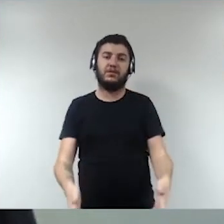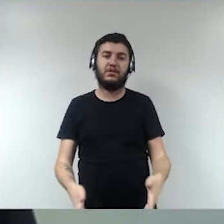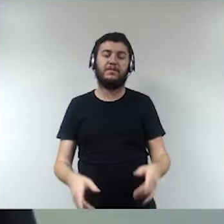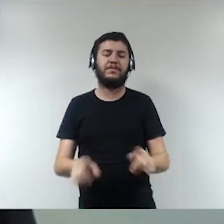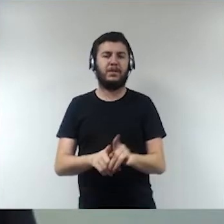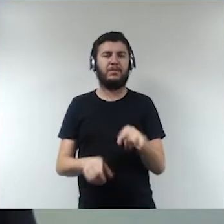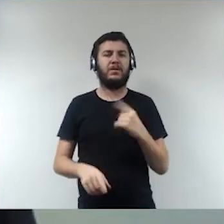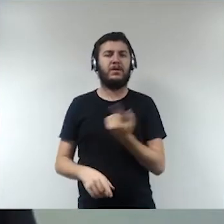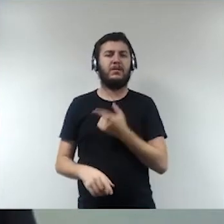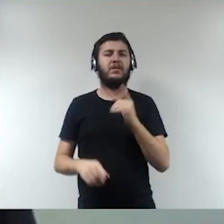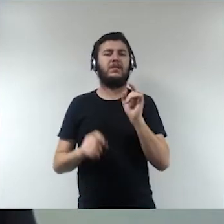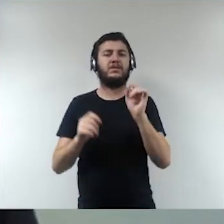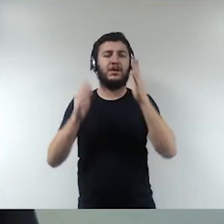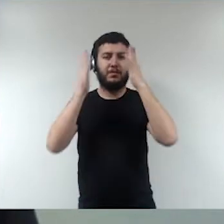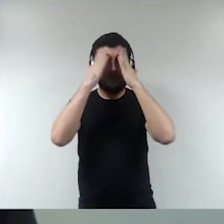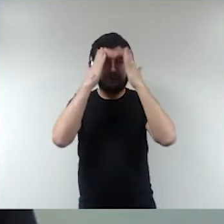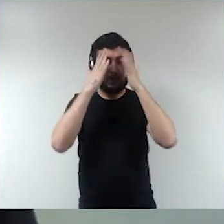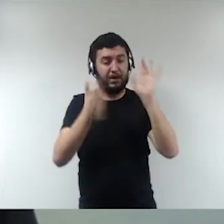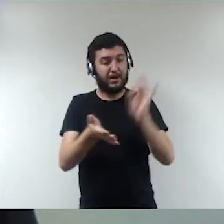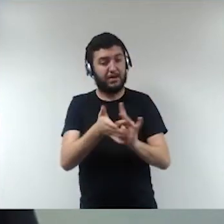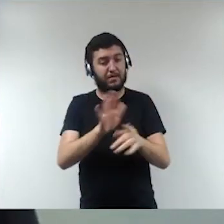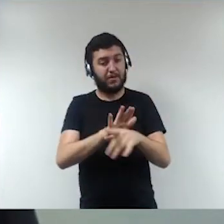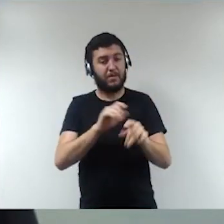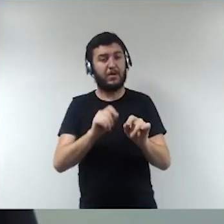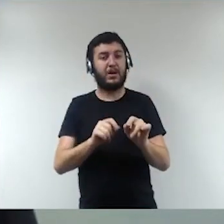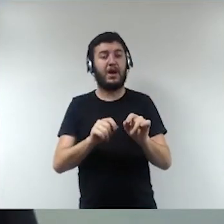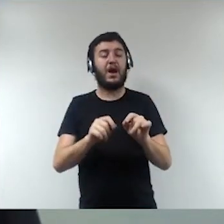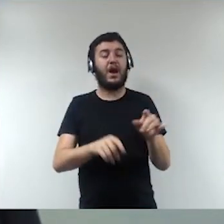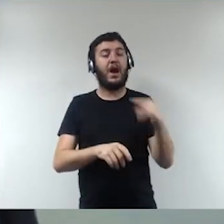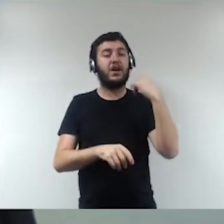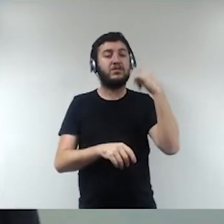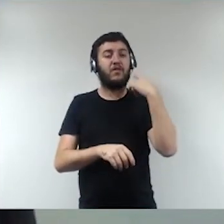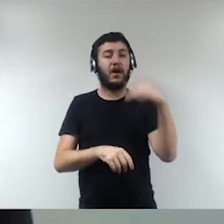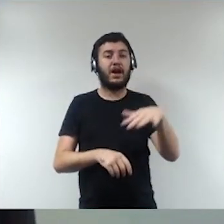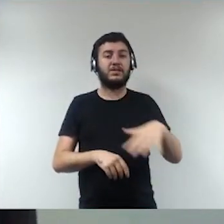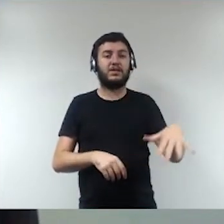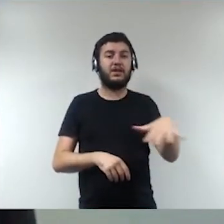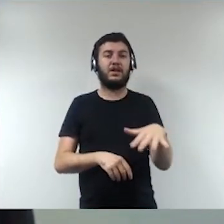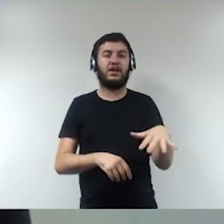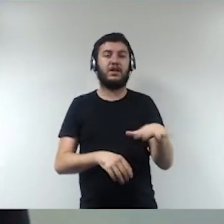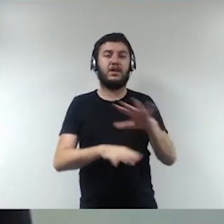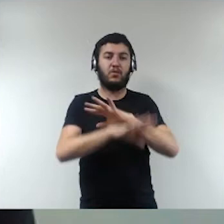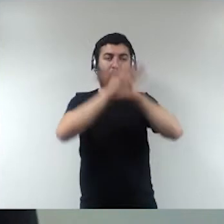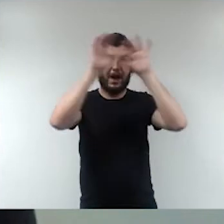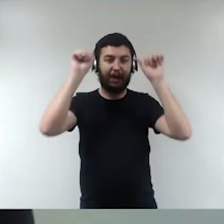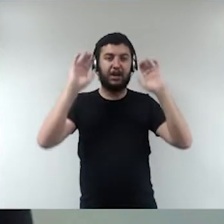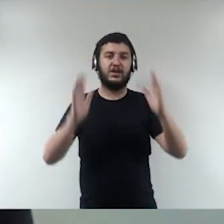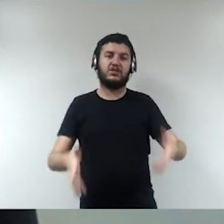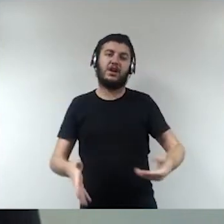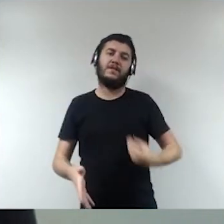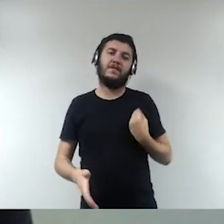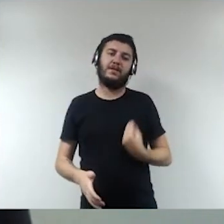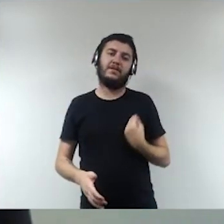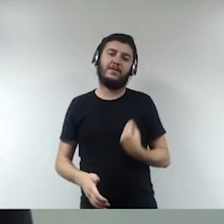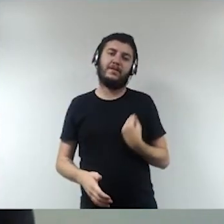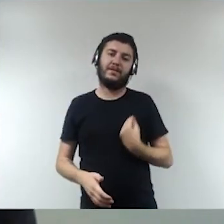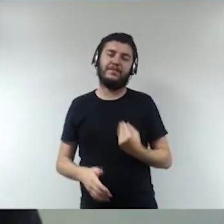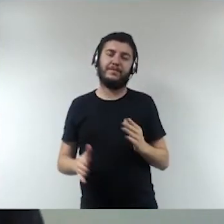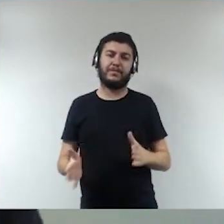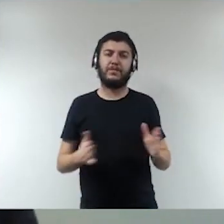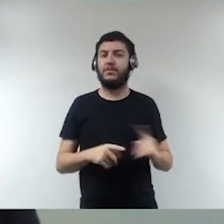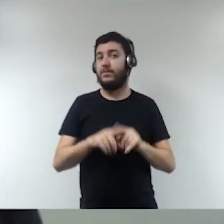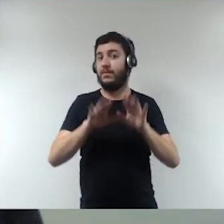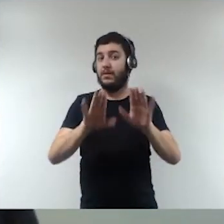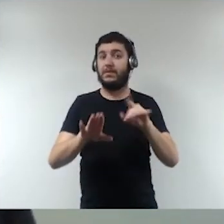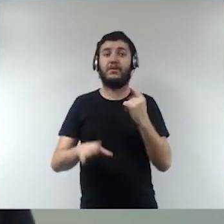realidade que a advocacia do Acre já vive de uma forma plena, há muito tempo, né? Mas, mesmo assim, nós